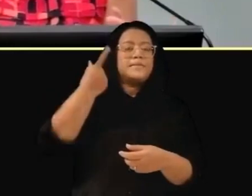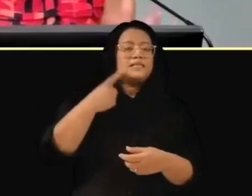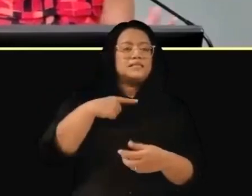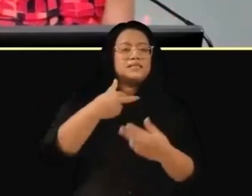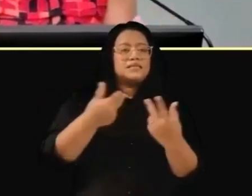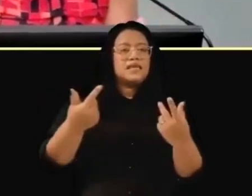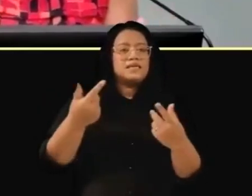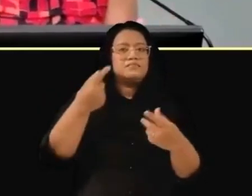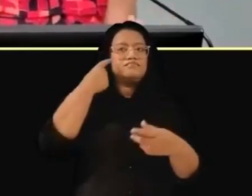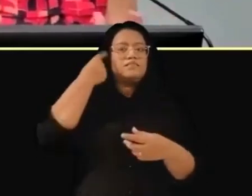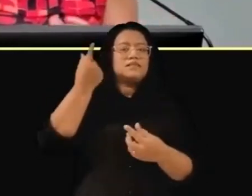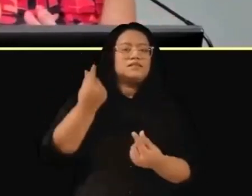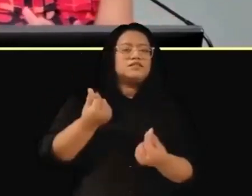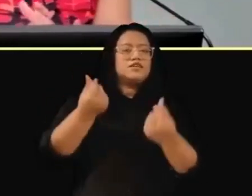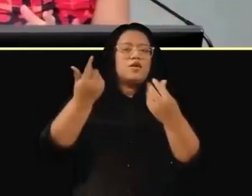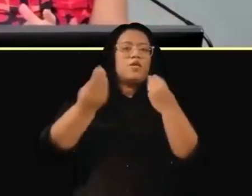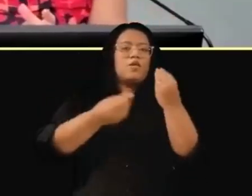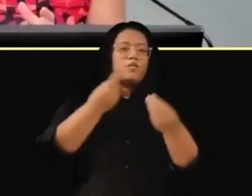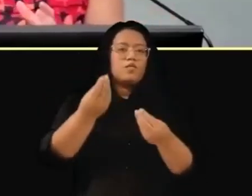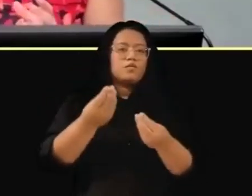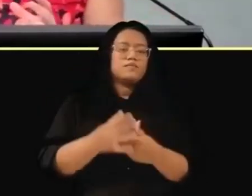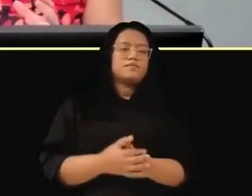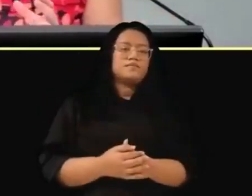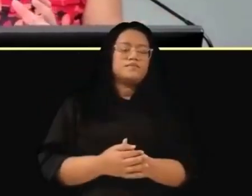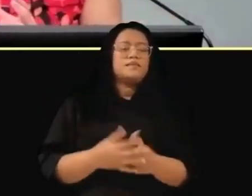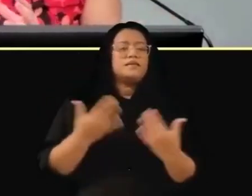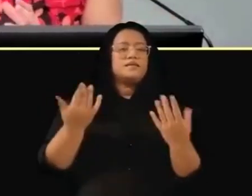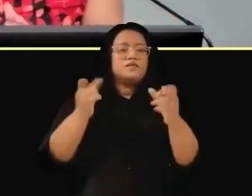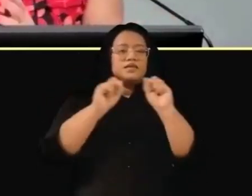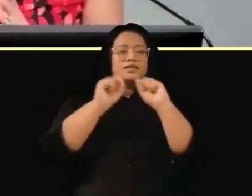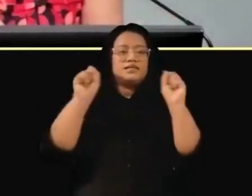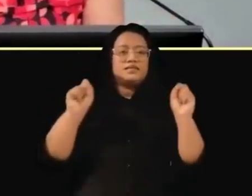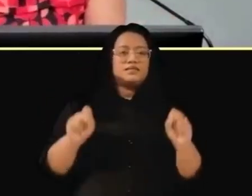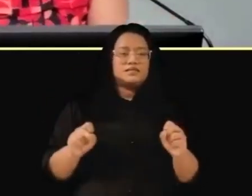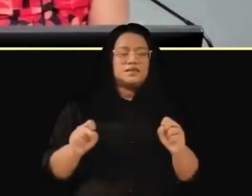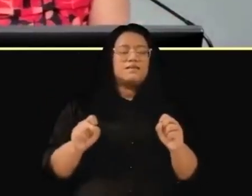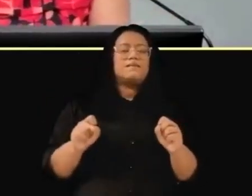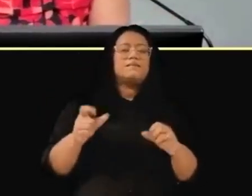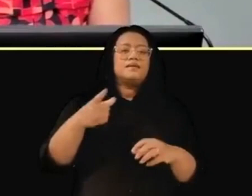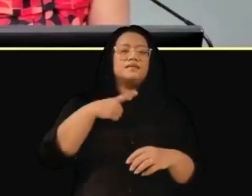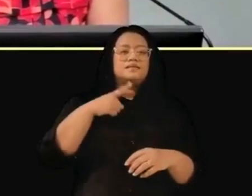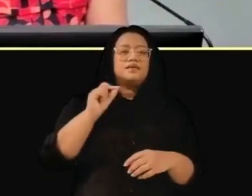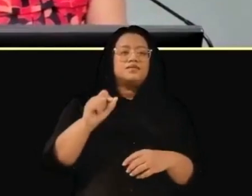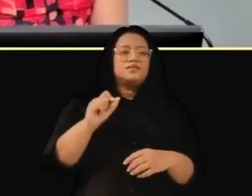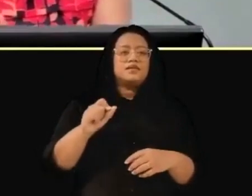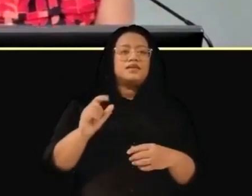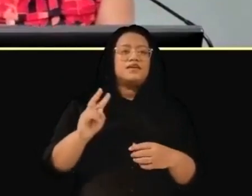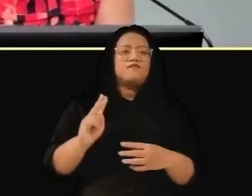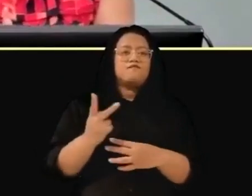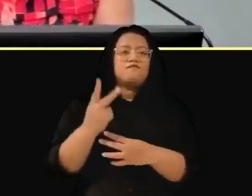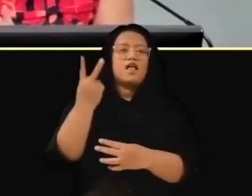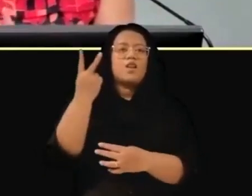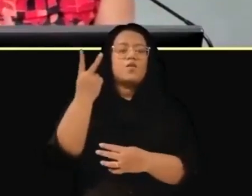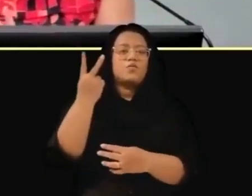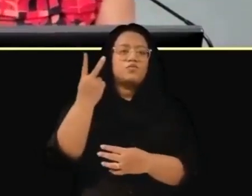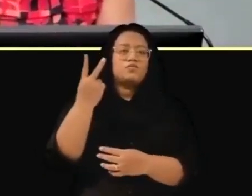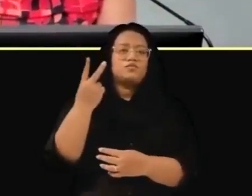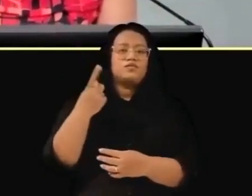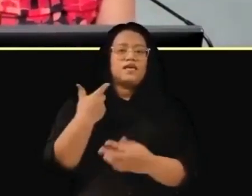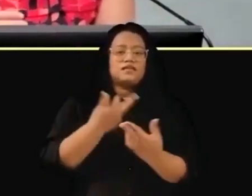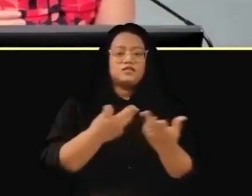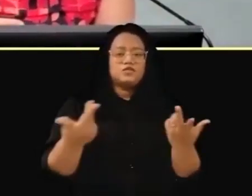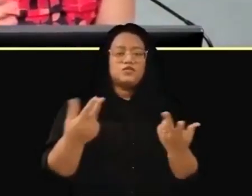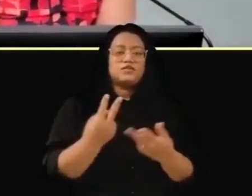dentro desse sistema, os bens têm valor monetário.